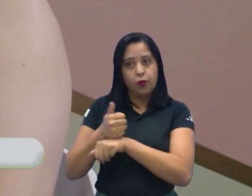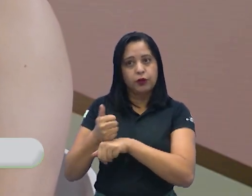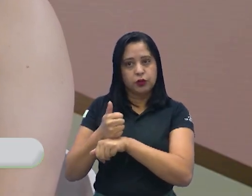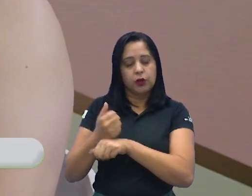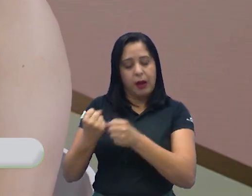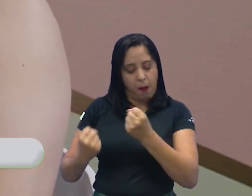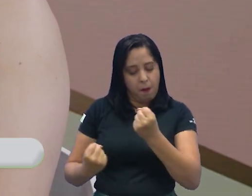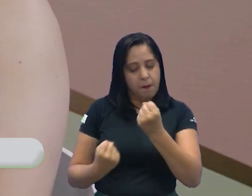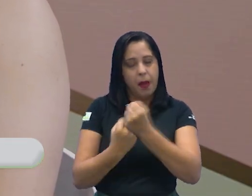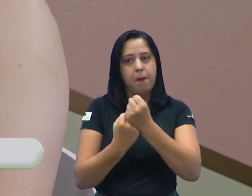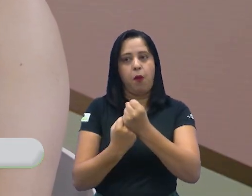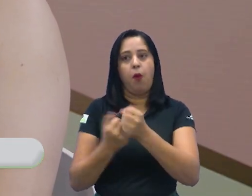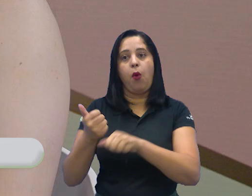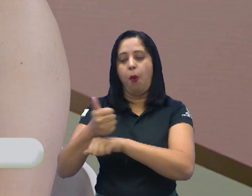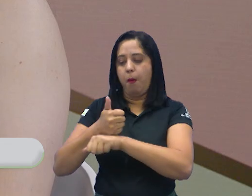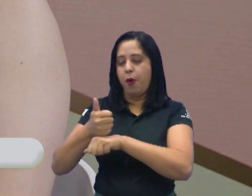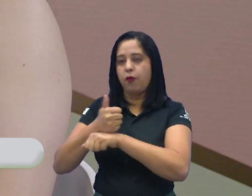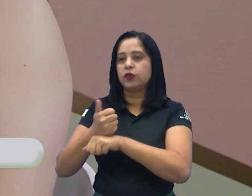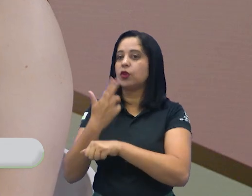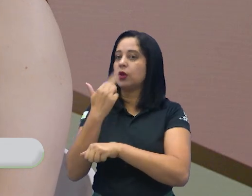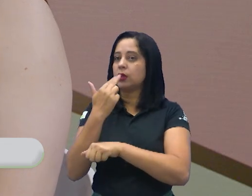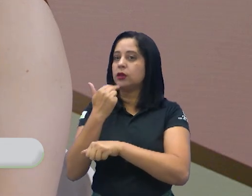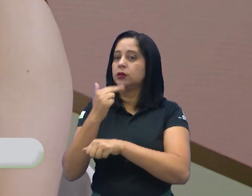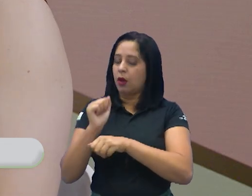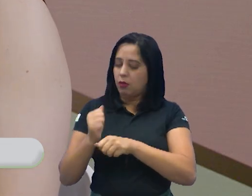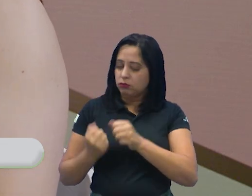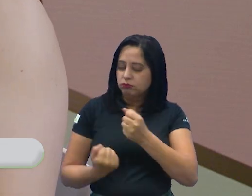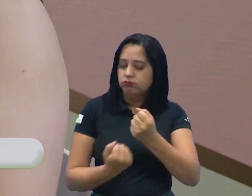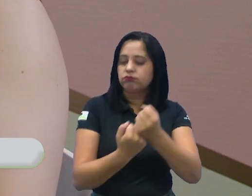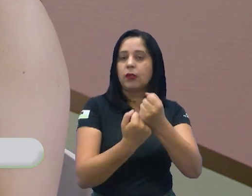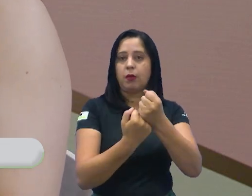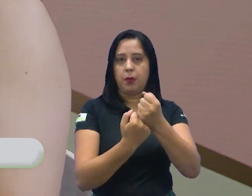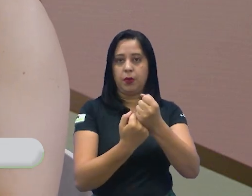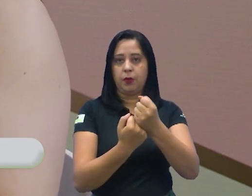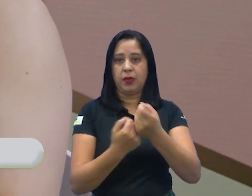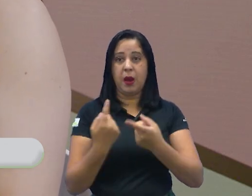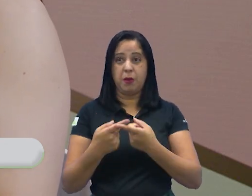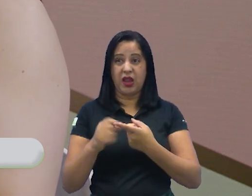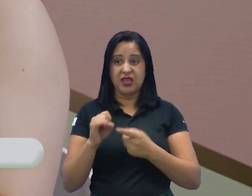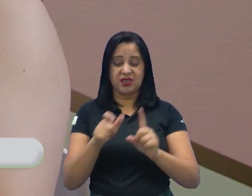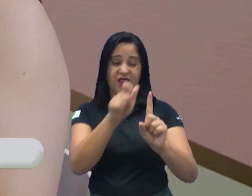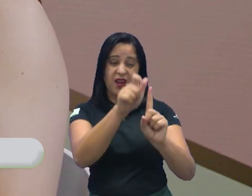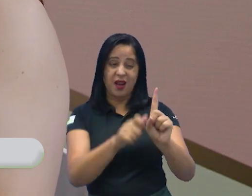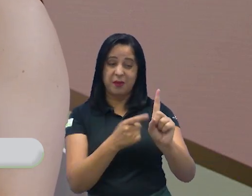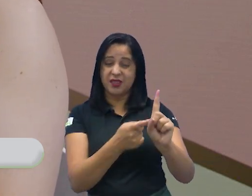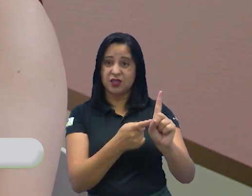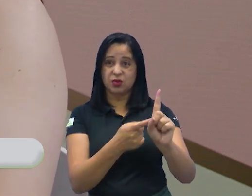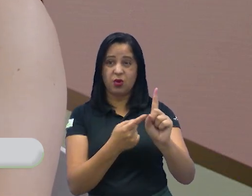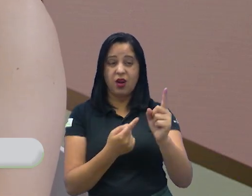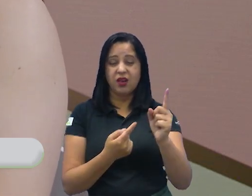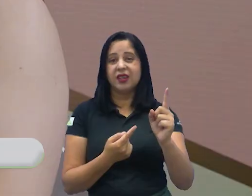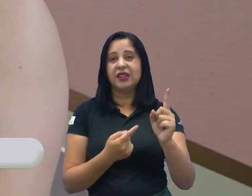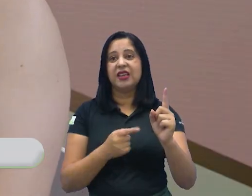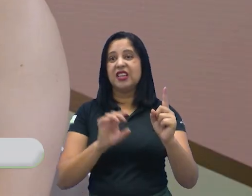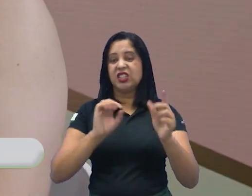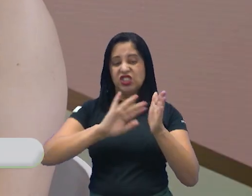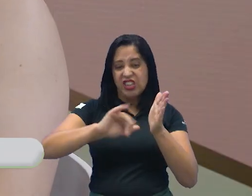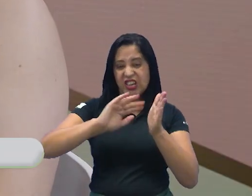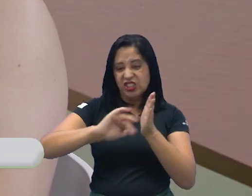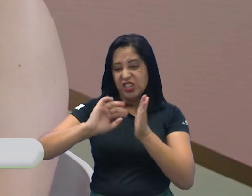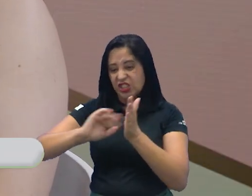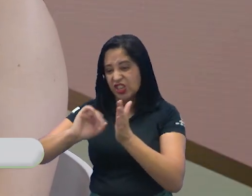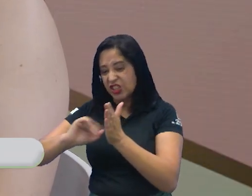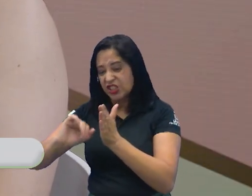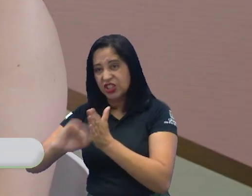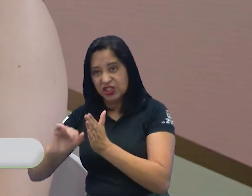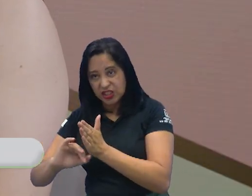profissional nutricionista auxiliando nessa demanda, porque se a pessoa for só realmente excluindo coisas da alimentação, pode ficar um pouquinho